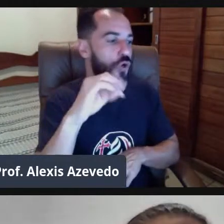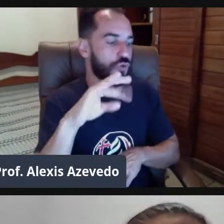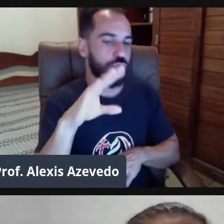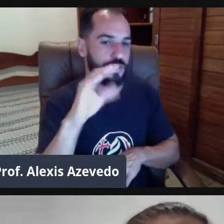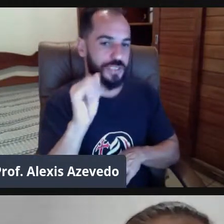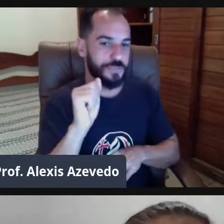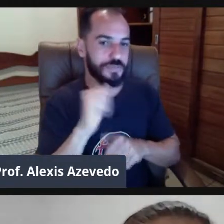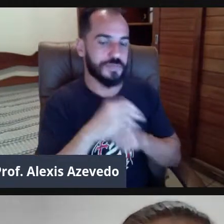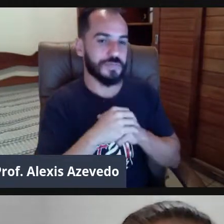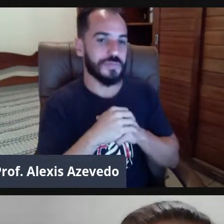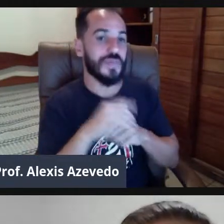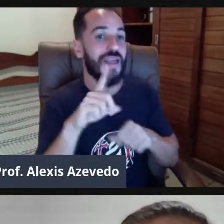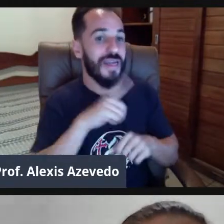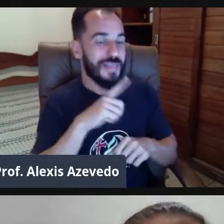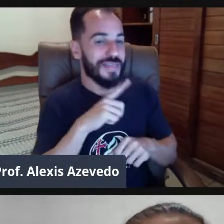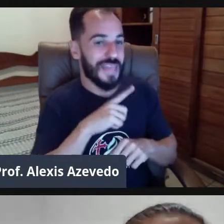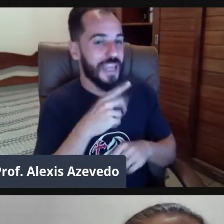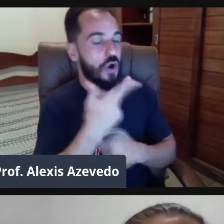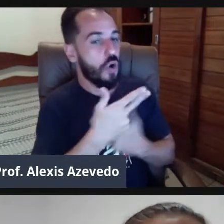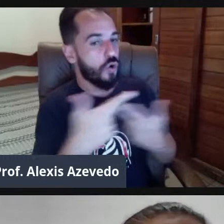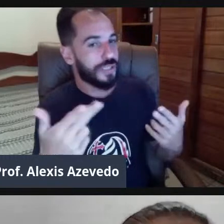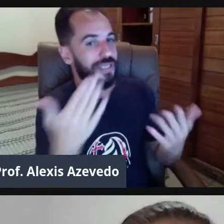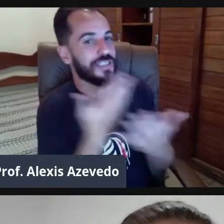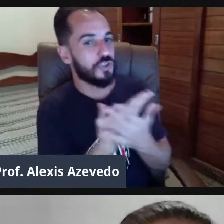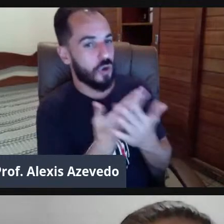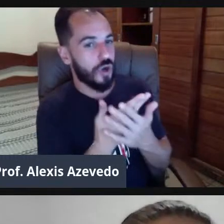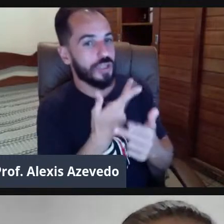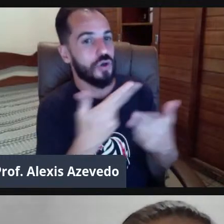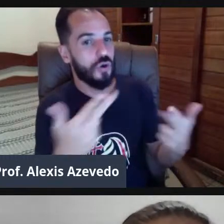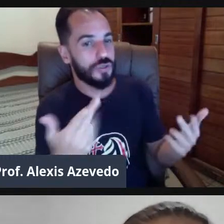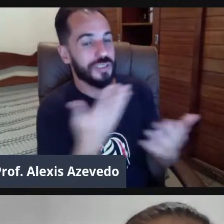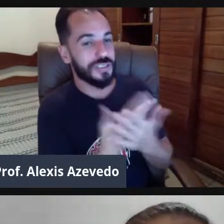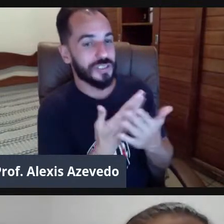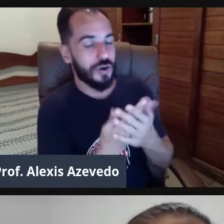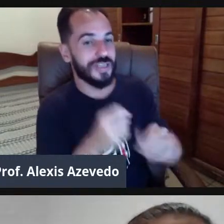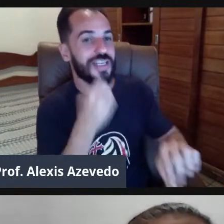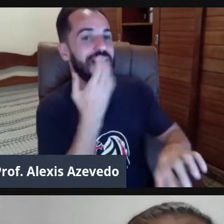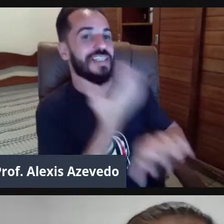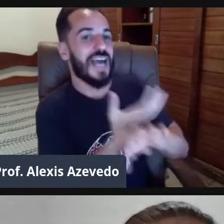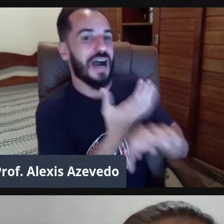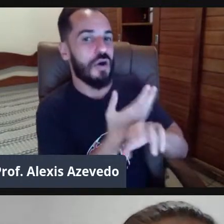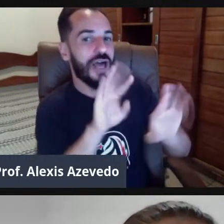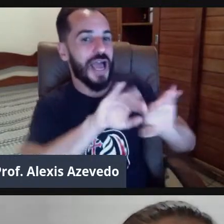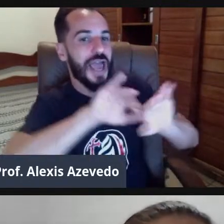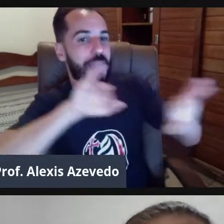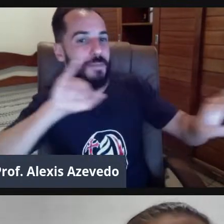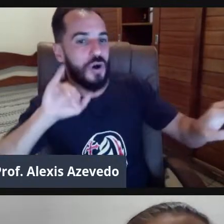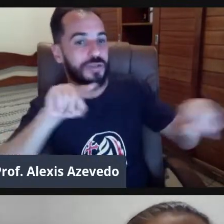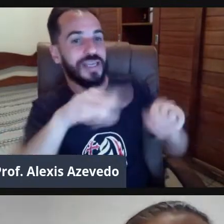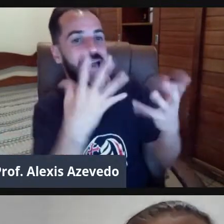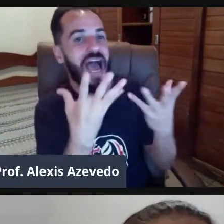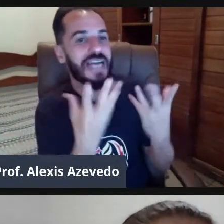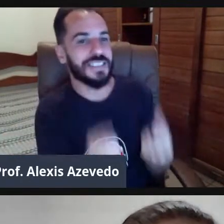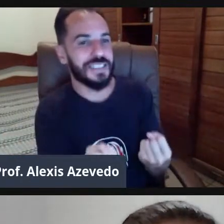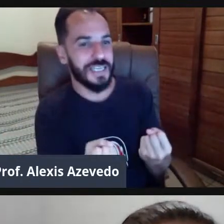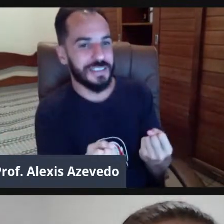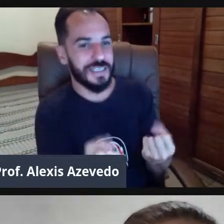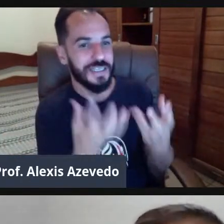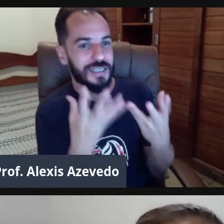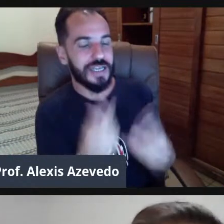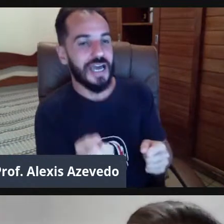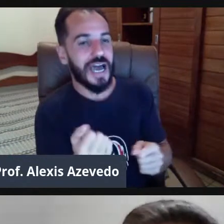poucas que estão realizando aulas remotas que aceitam que